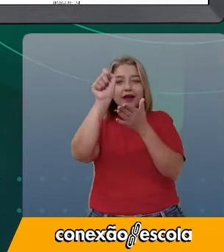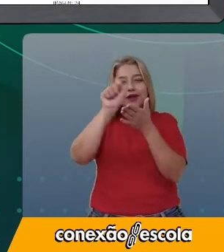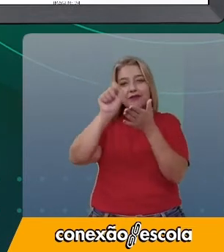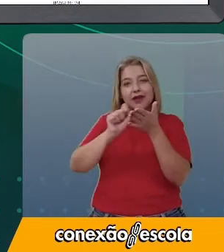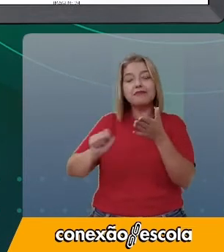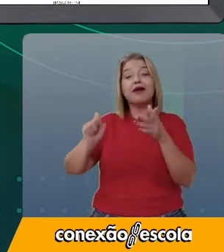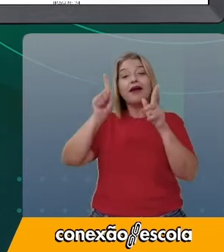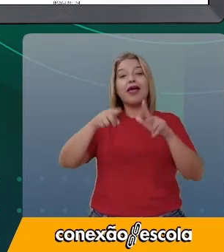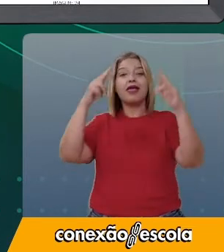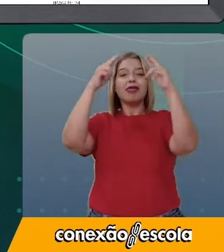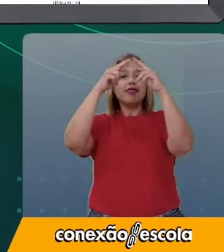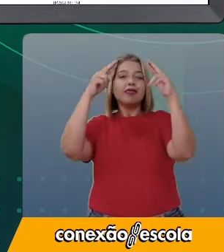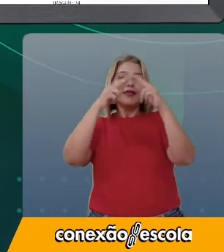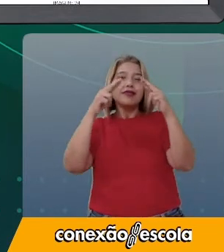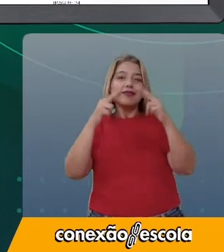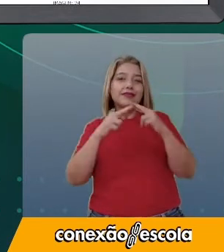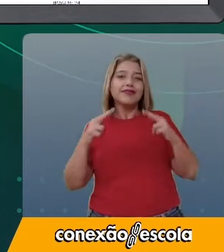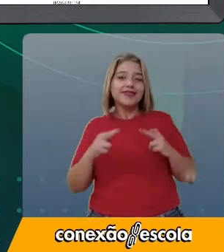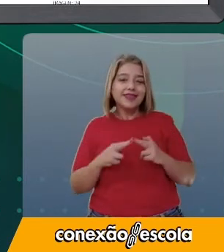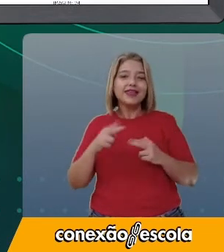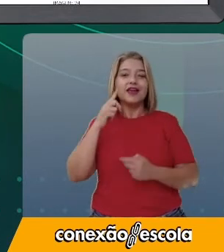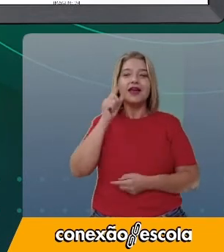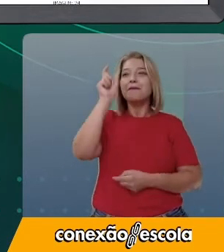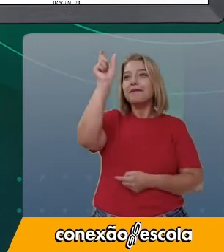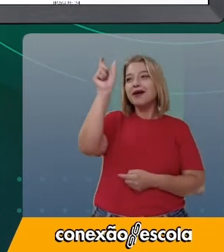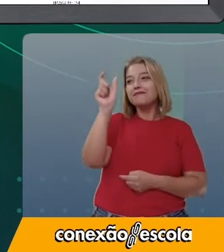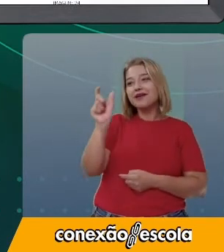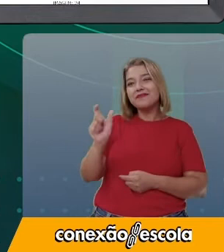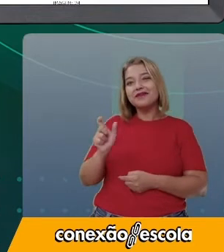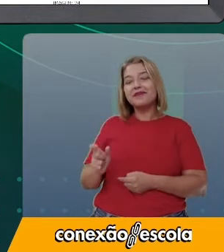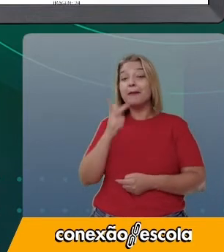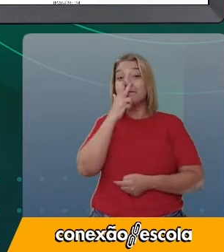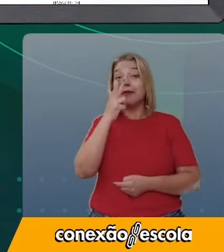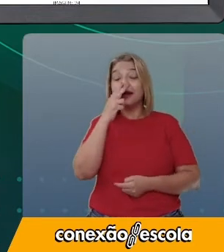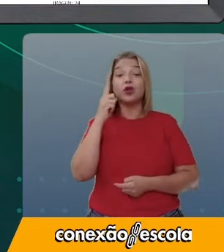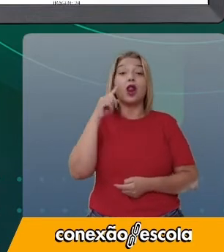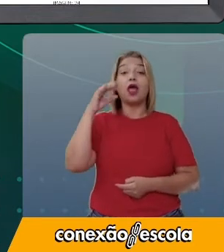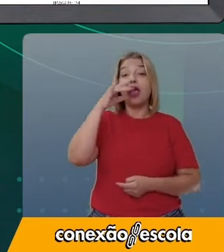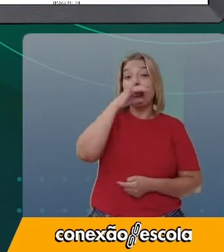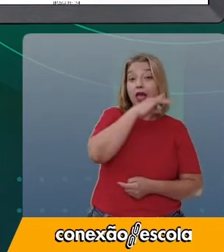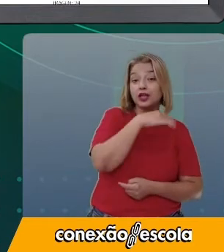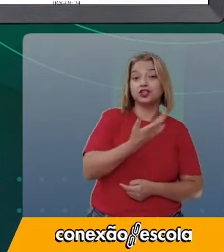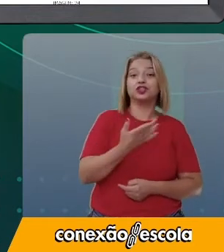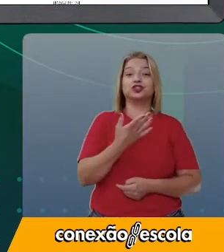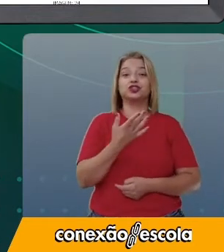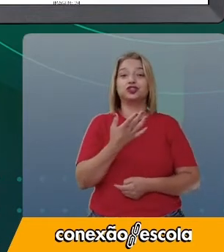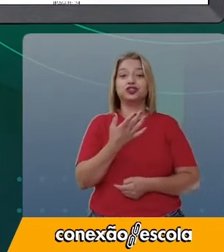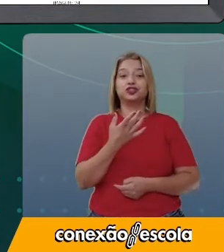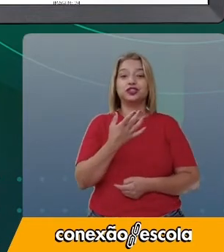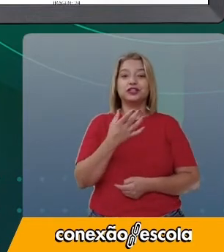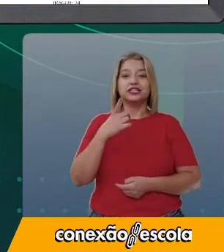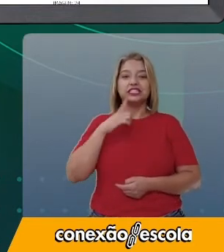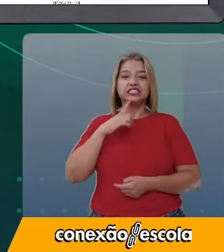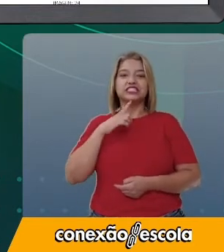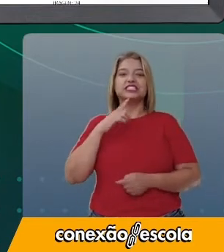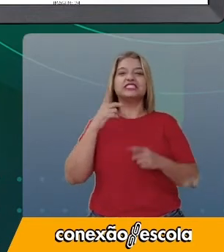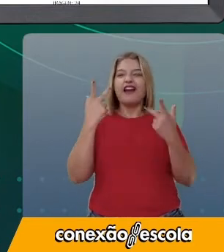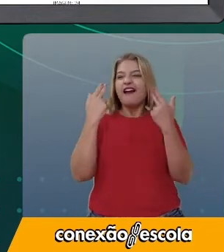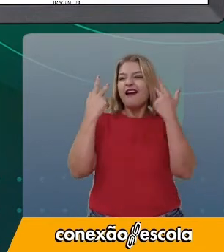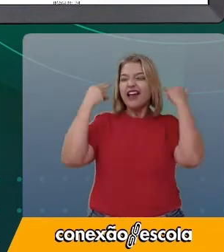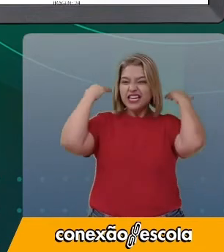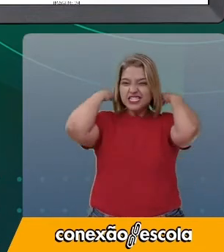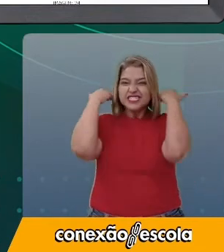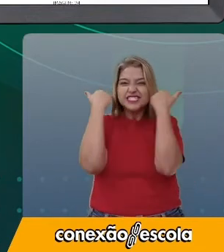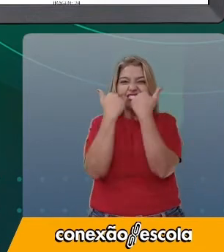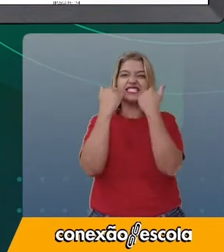rimas das palavras com um final parecidos. Olha, quentes, rentes, tentes,